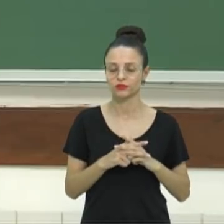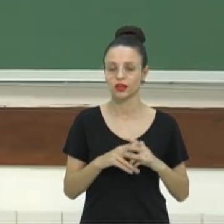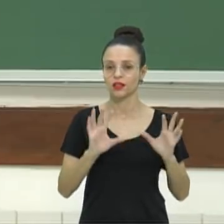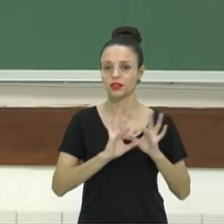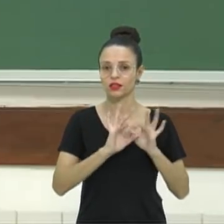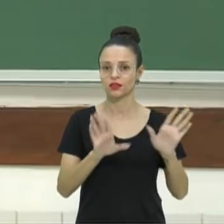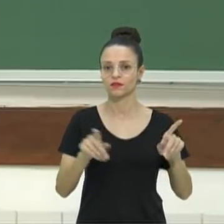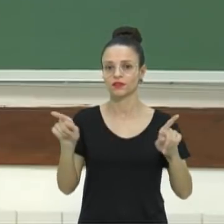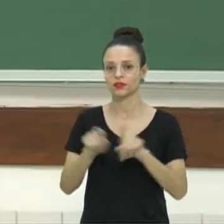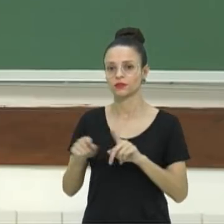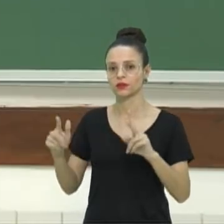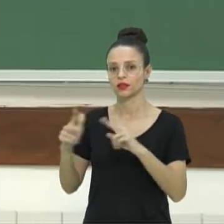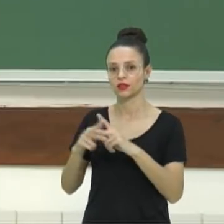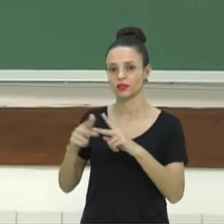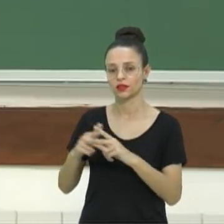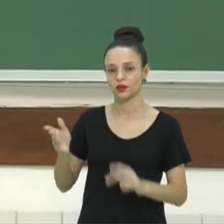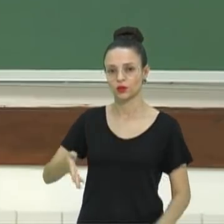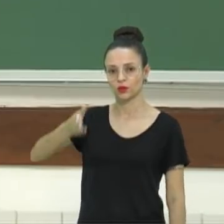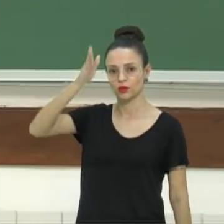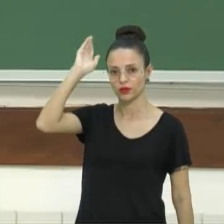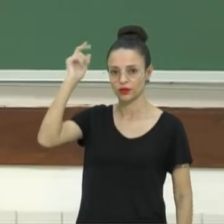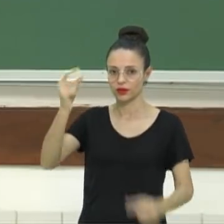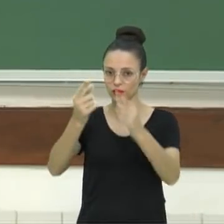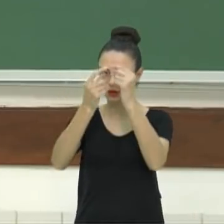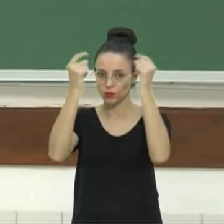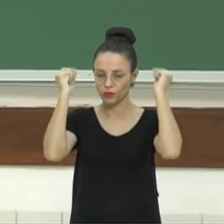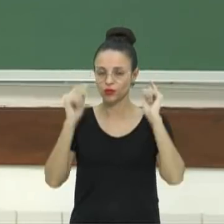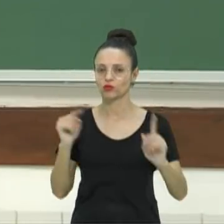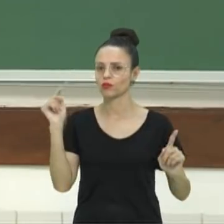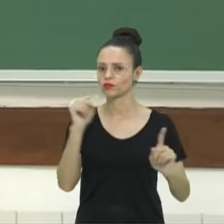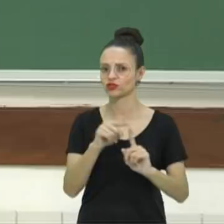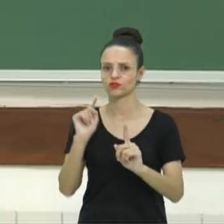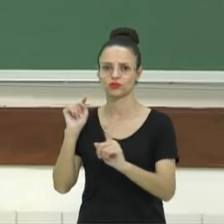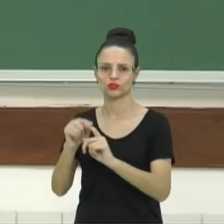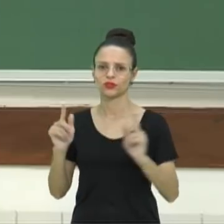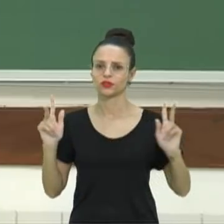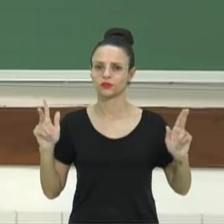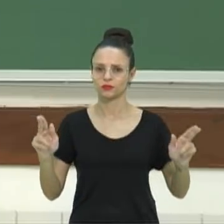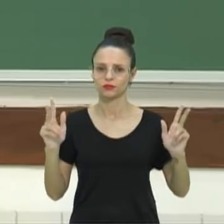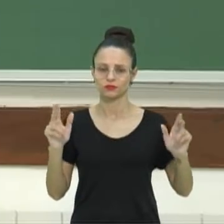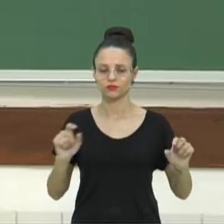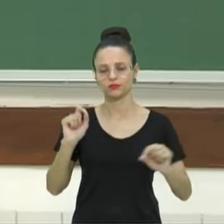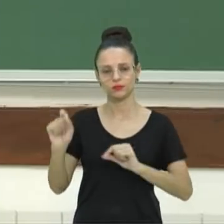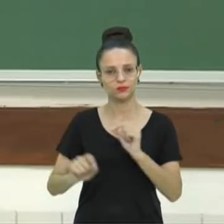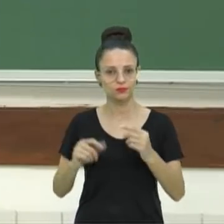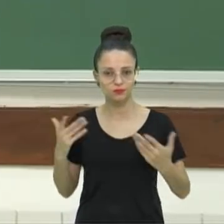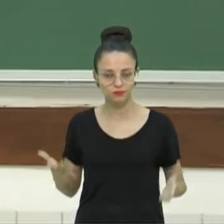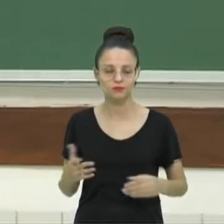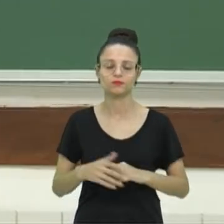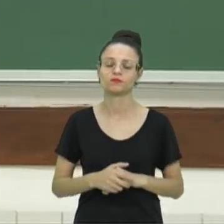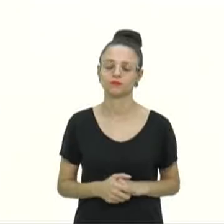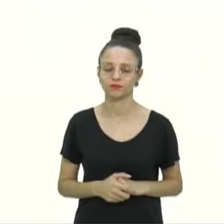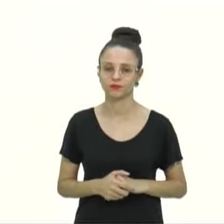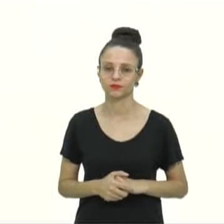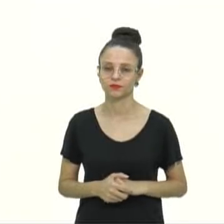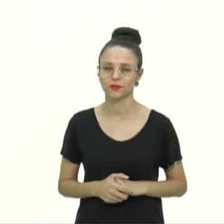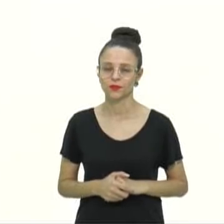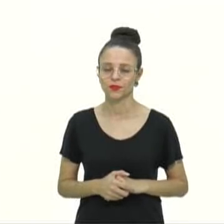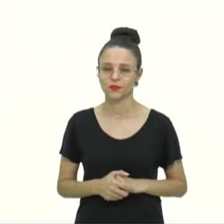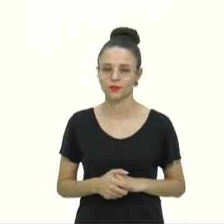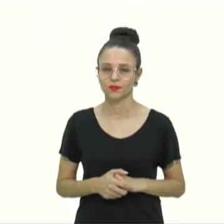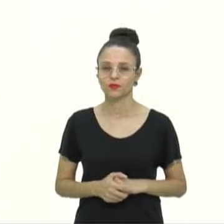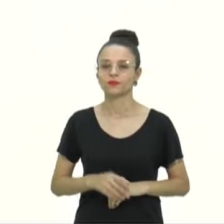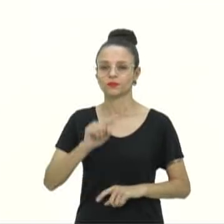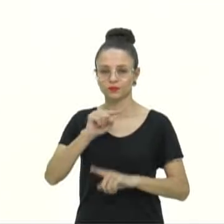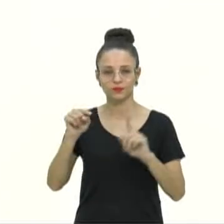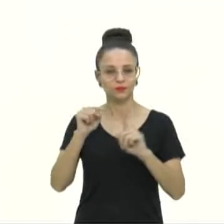livre quanto da luta greco-romana? Como eu já falei, o objetivo é comum em ambas, então qual que é esse objetivo? Então o objetivo